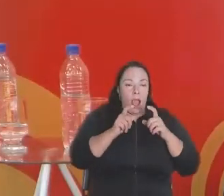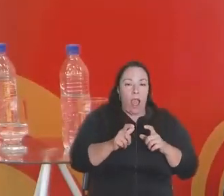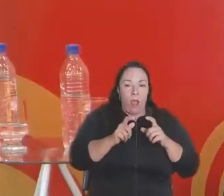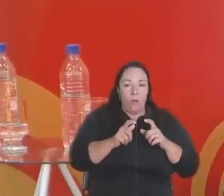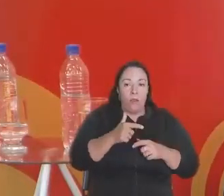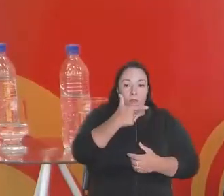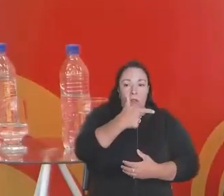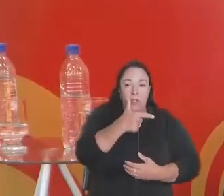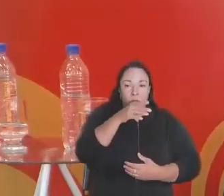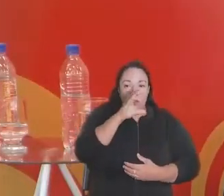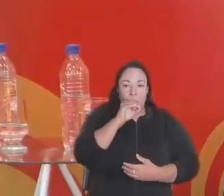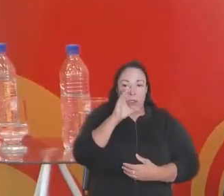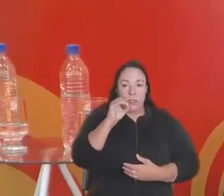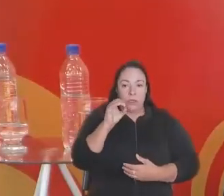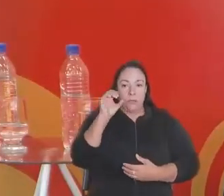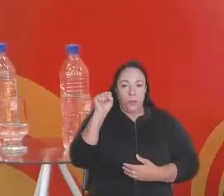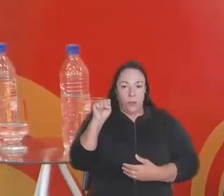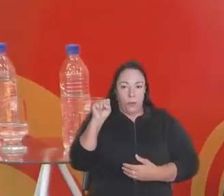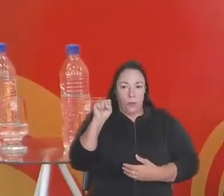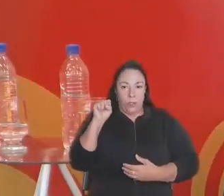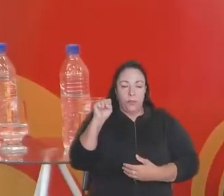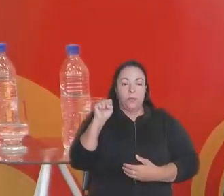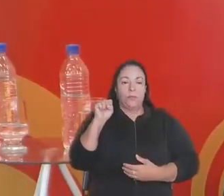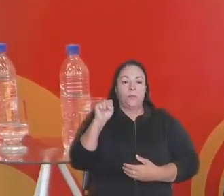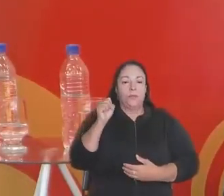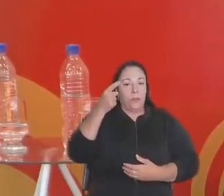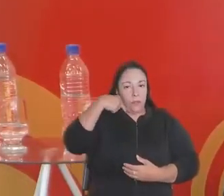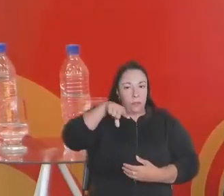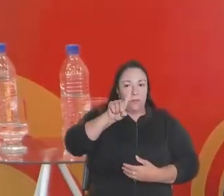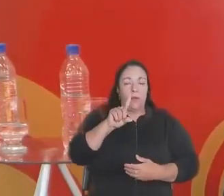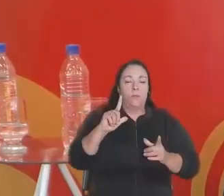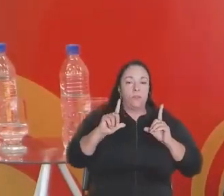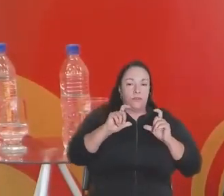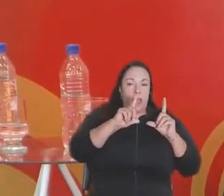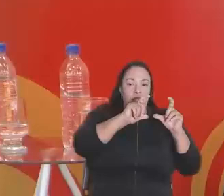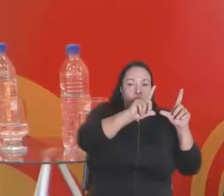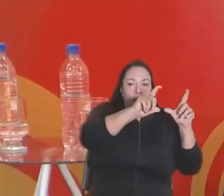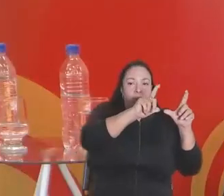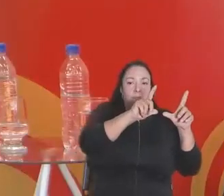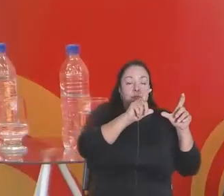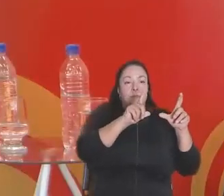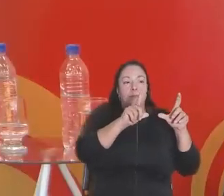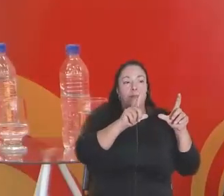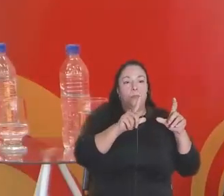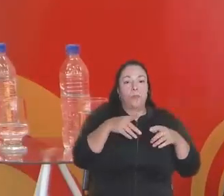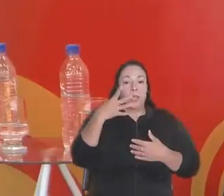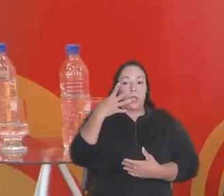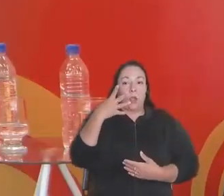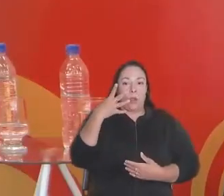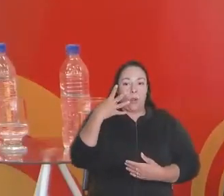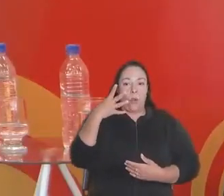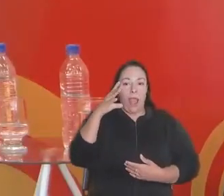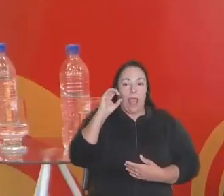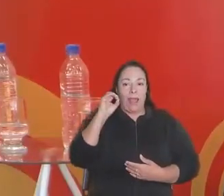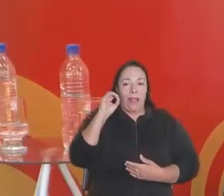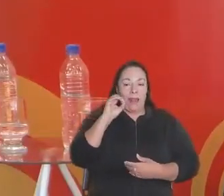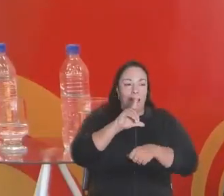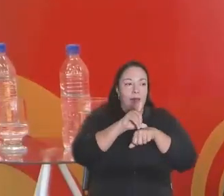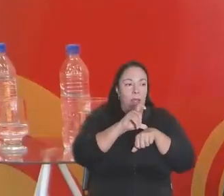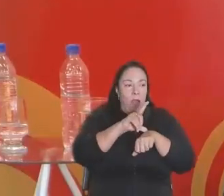em 2008, nós começamos a preparar em 2007, 2008 nós fomos. Está no livro esse relato. Nós gastamos 40 horas para chegar